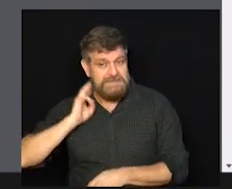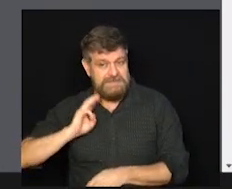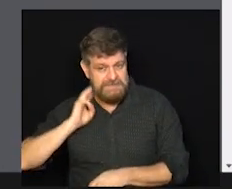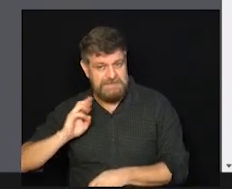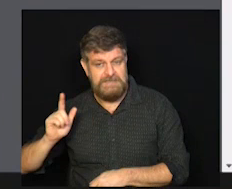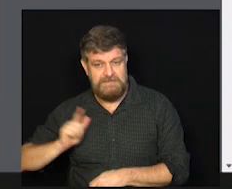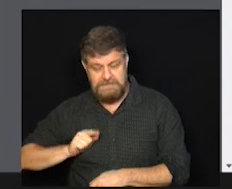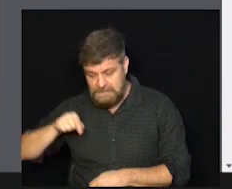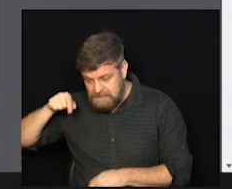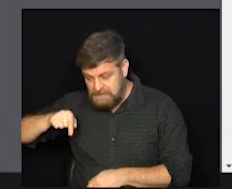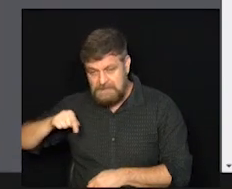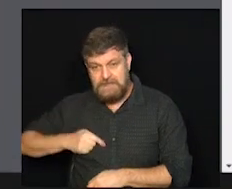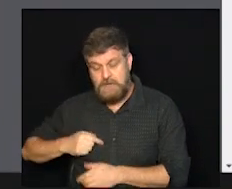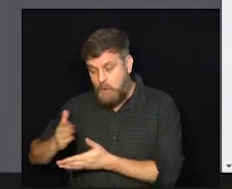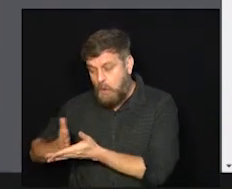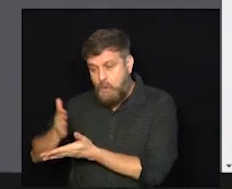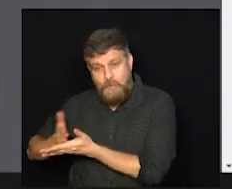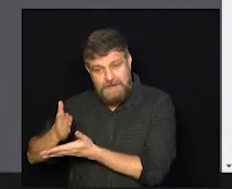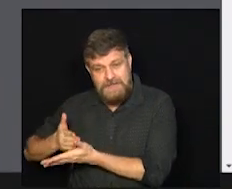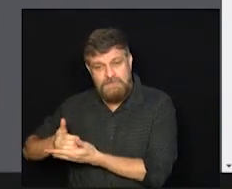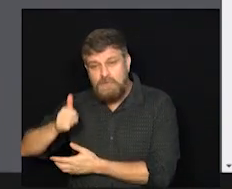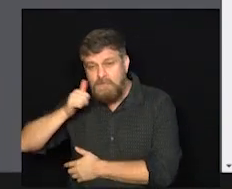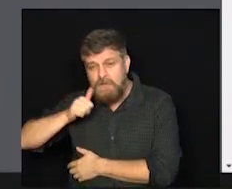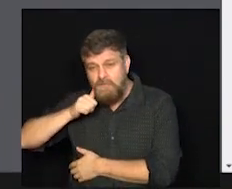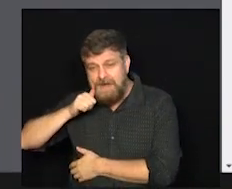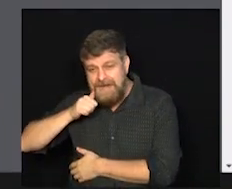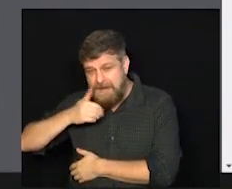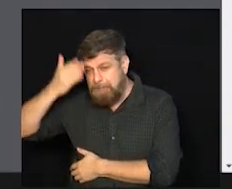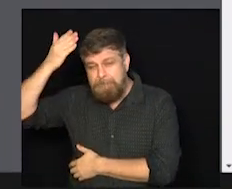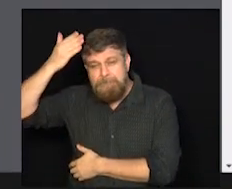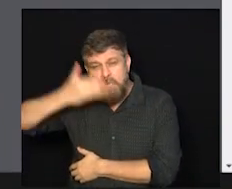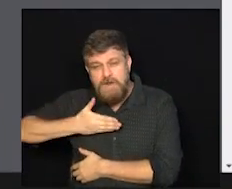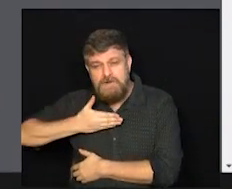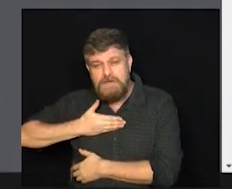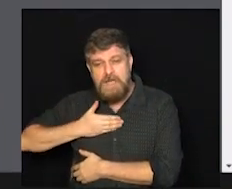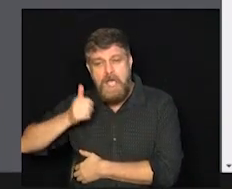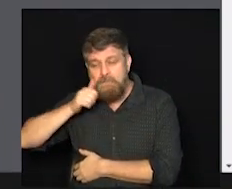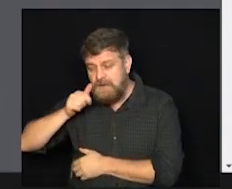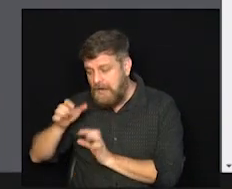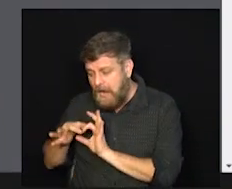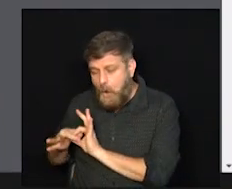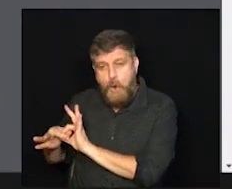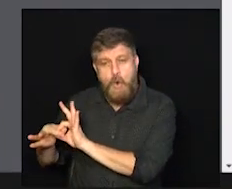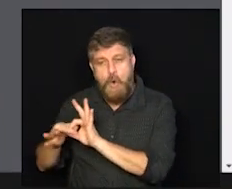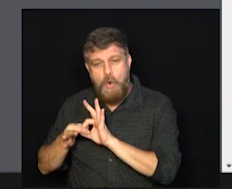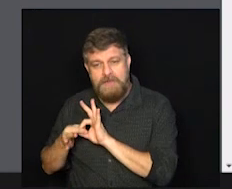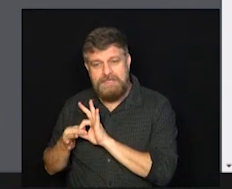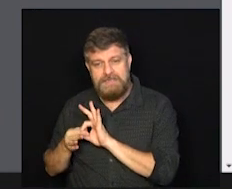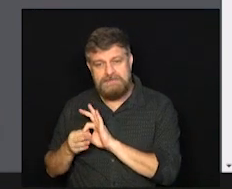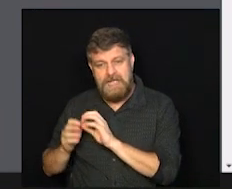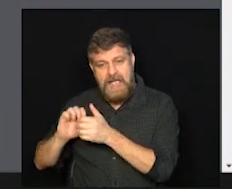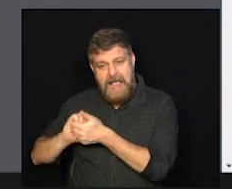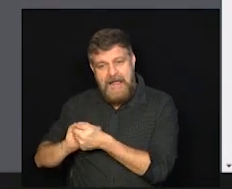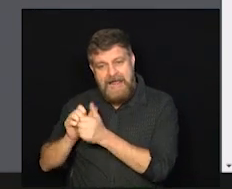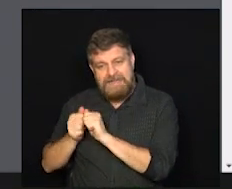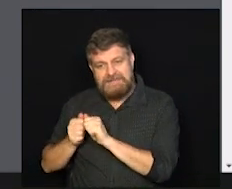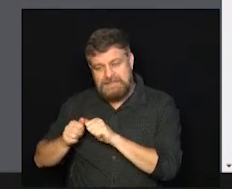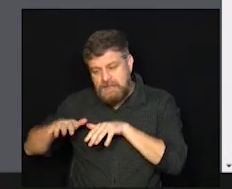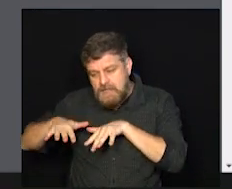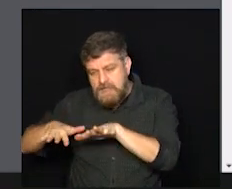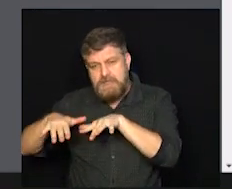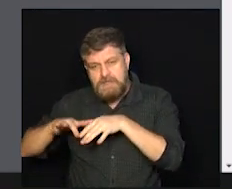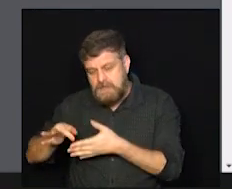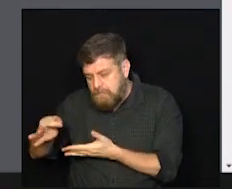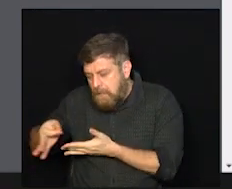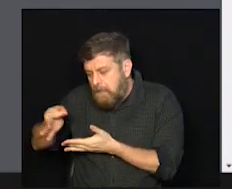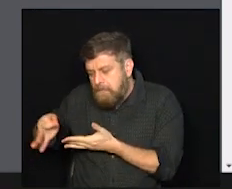irmã Genô, que tem um testemunho muito grande, reunir as mulheres para que, fazendo seu artesanato, conversavam sobre situações